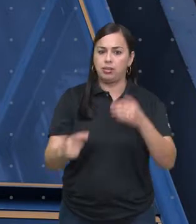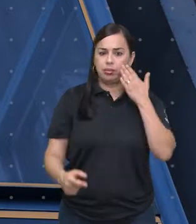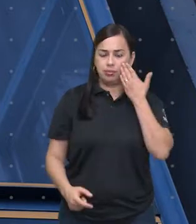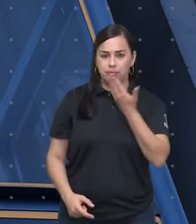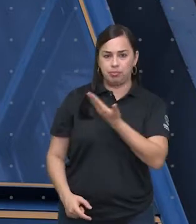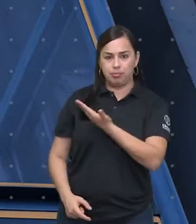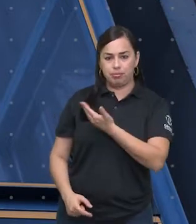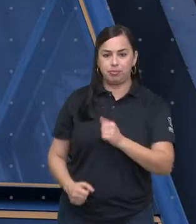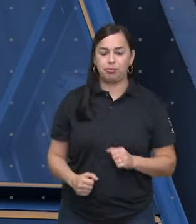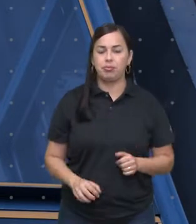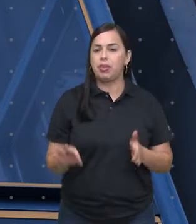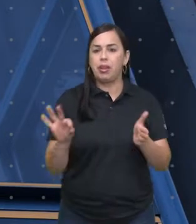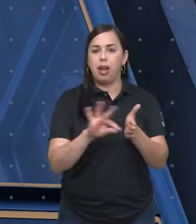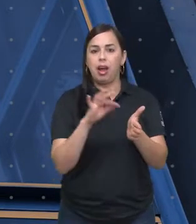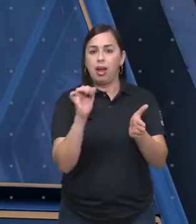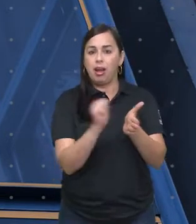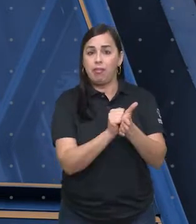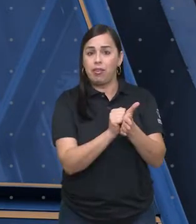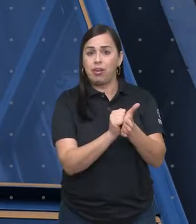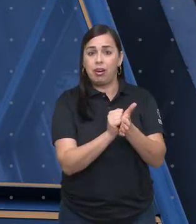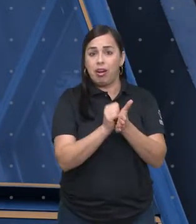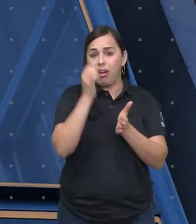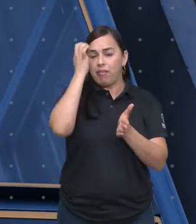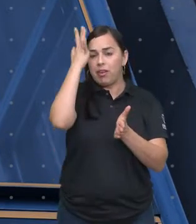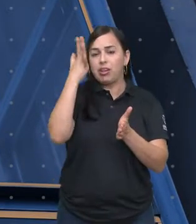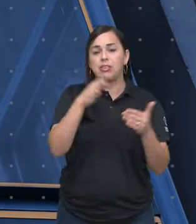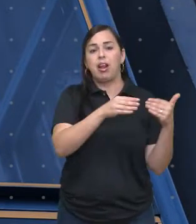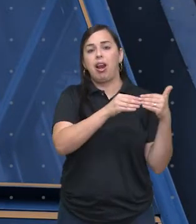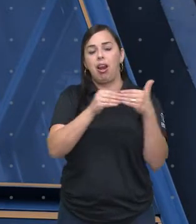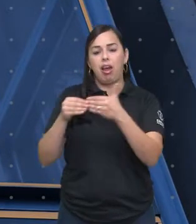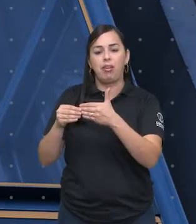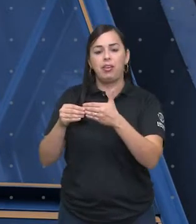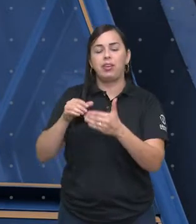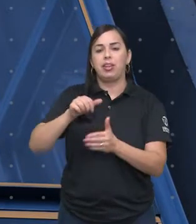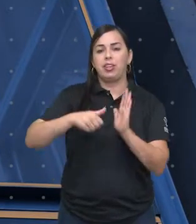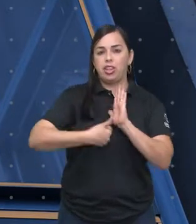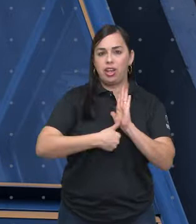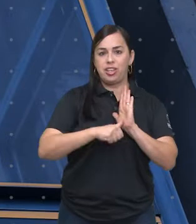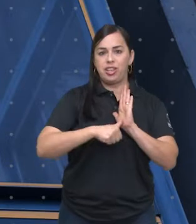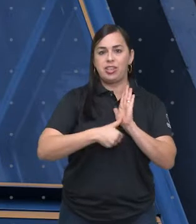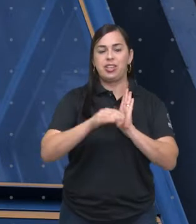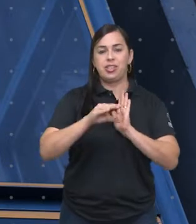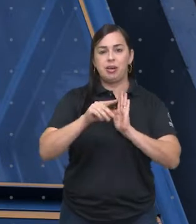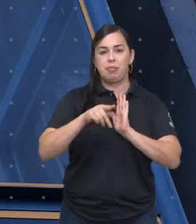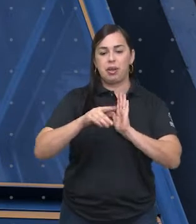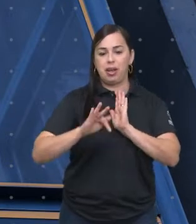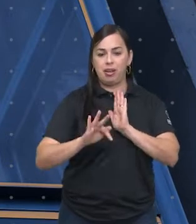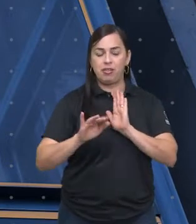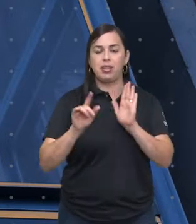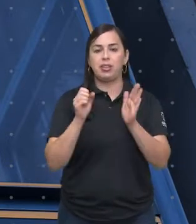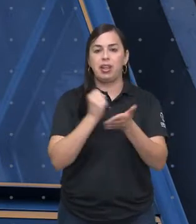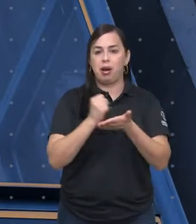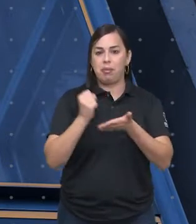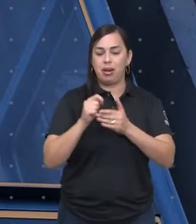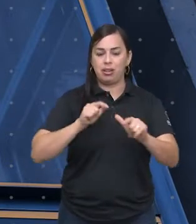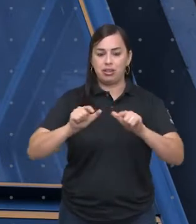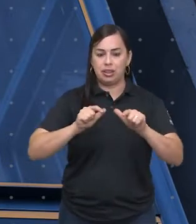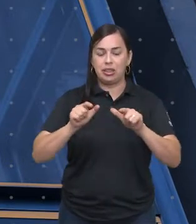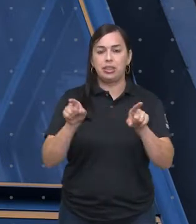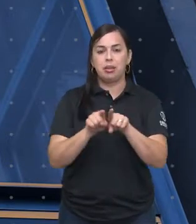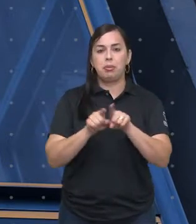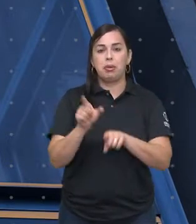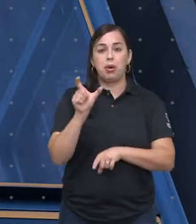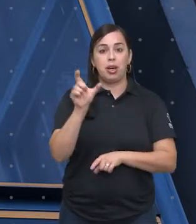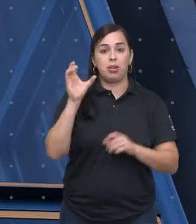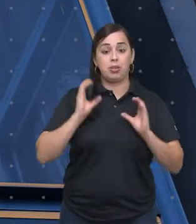de limpeza. Para se candidatar às vagas, é só comparecer ao PAT, levando RG, CPF, carteira de